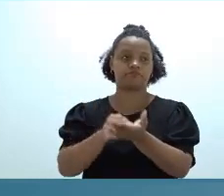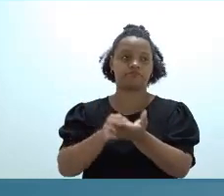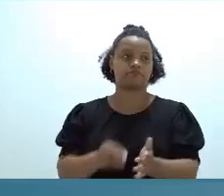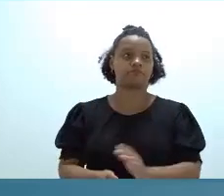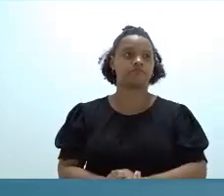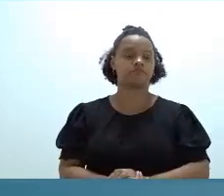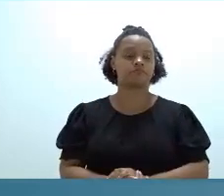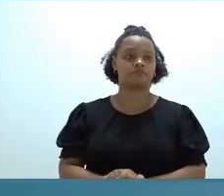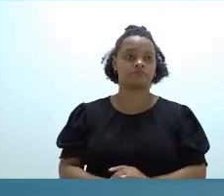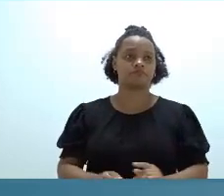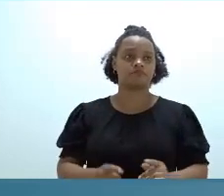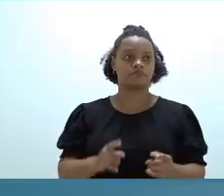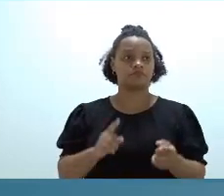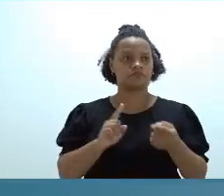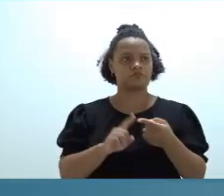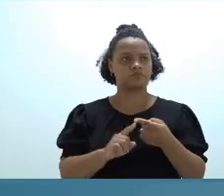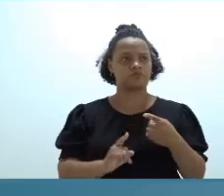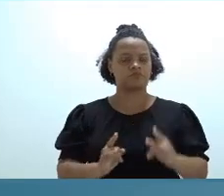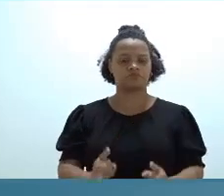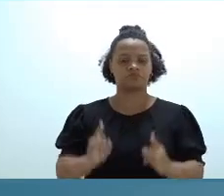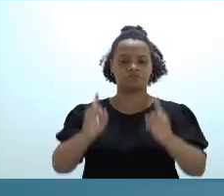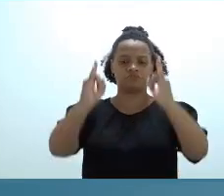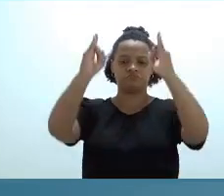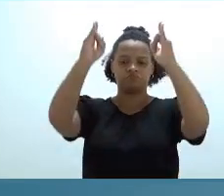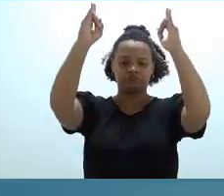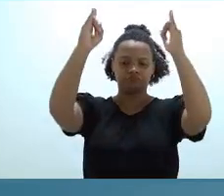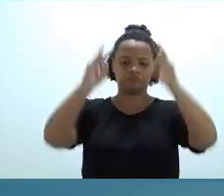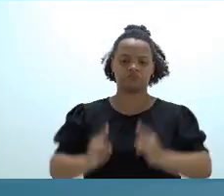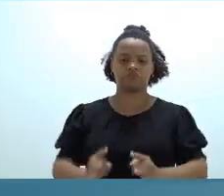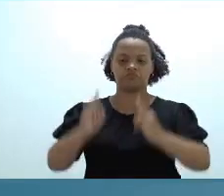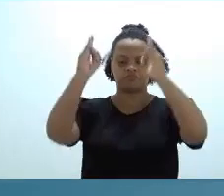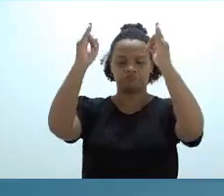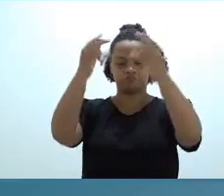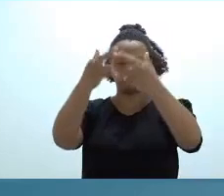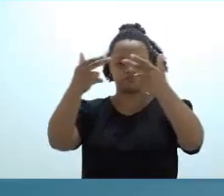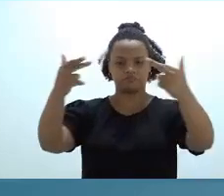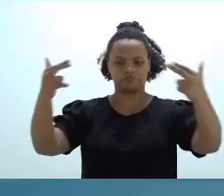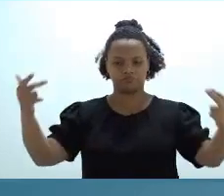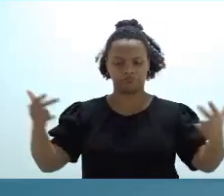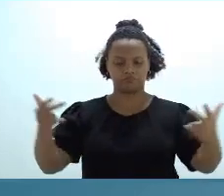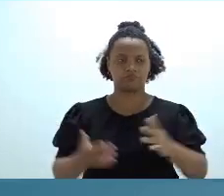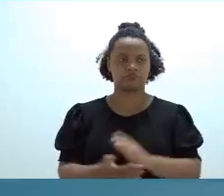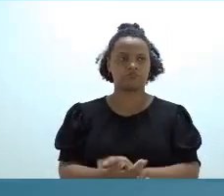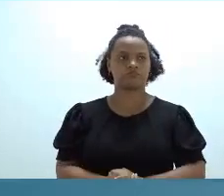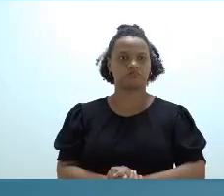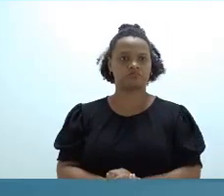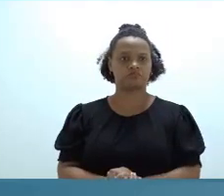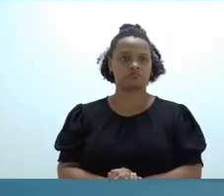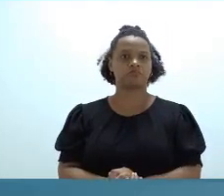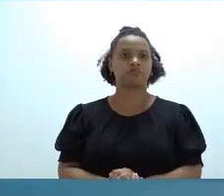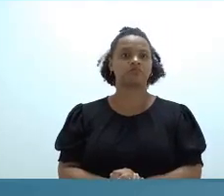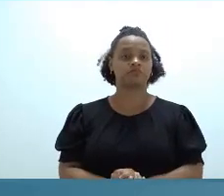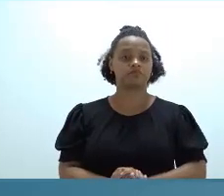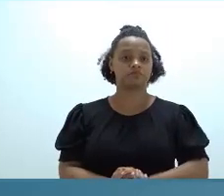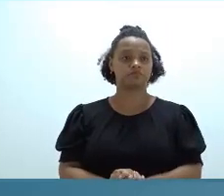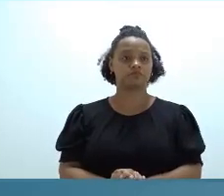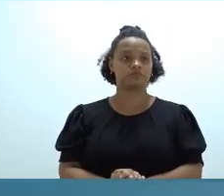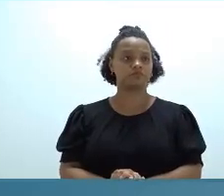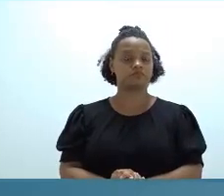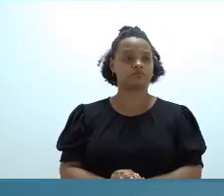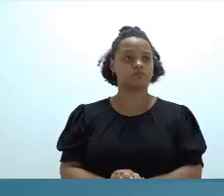Mr. Coffee Pizza Limitada ME, condomínio do Edifício Residencial Terrazos e condomínio do Edifício Residencial